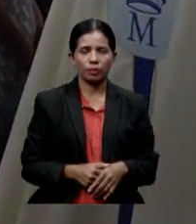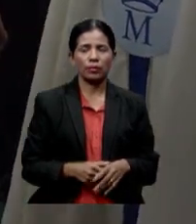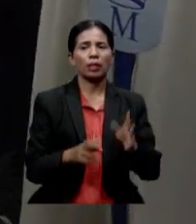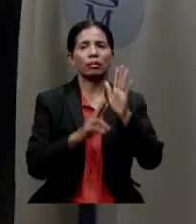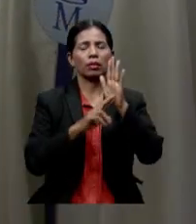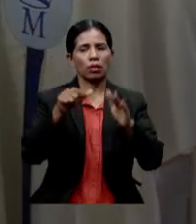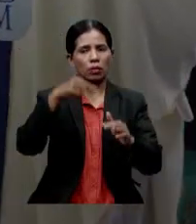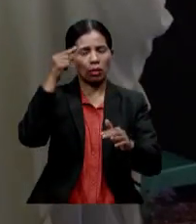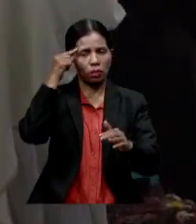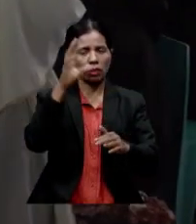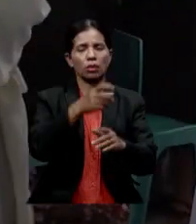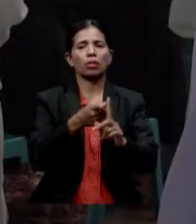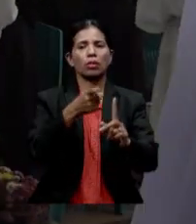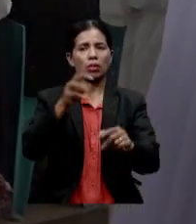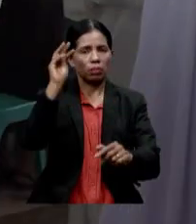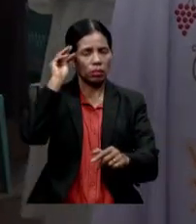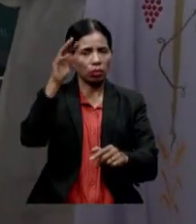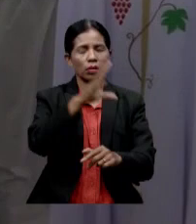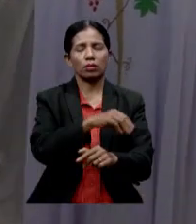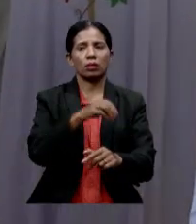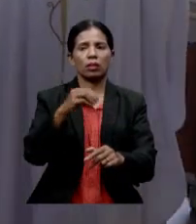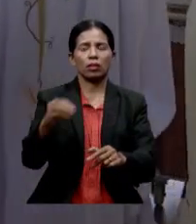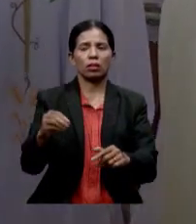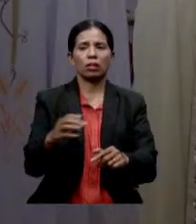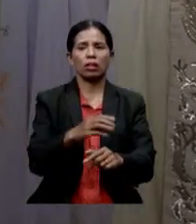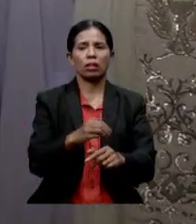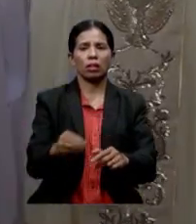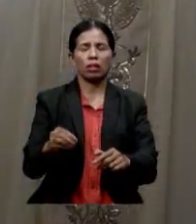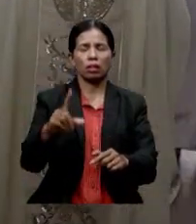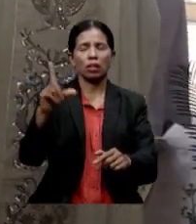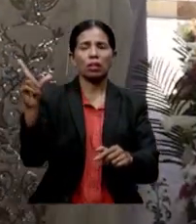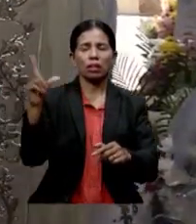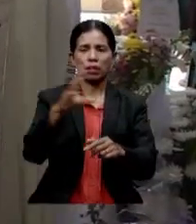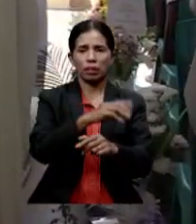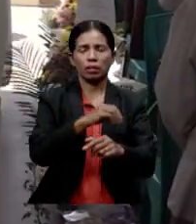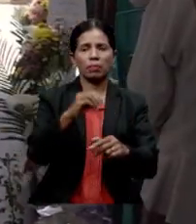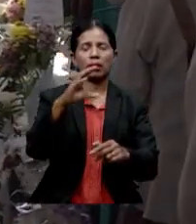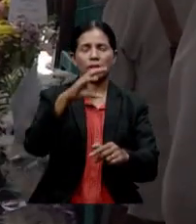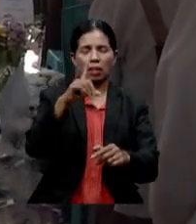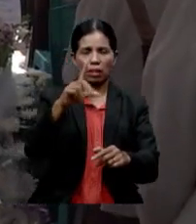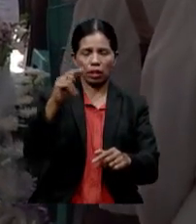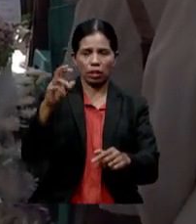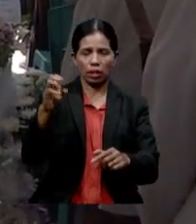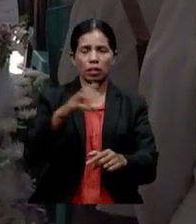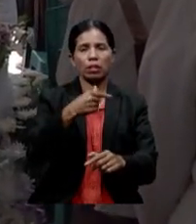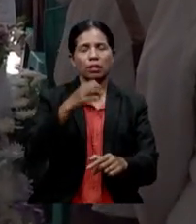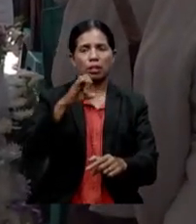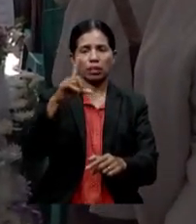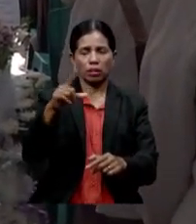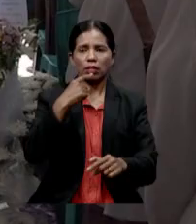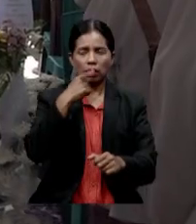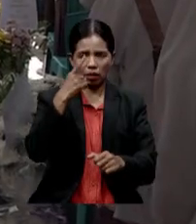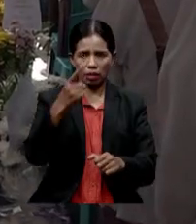Representante do governo, Lihus e Ministério Assunto dos Combatentes da Libertação Nacional, Zilda Costa Monteiro Ansoro